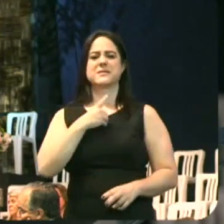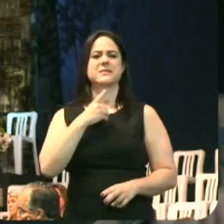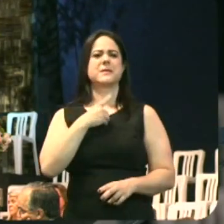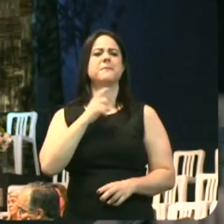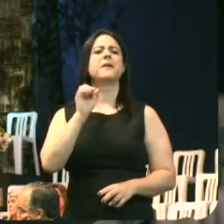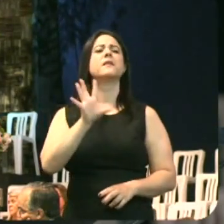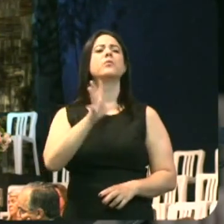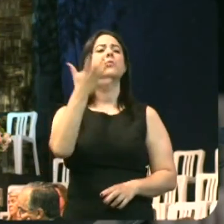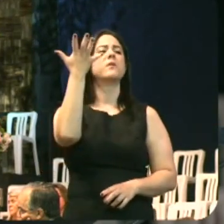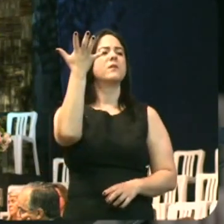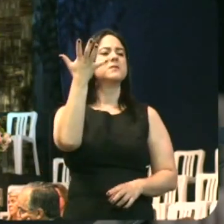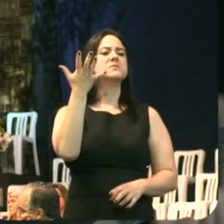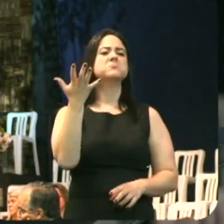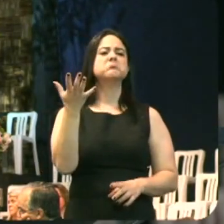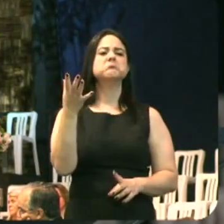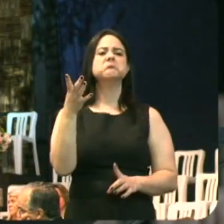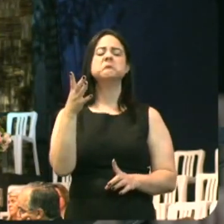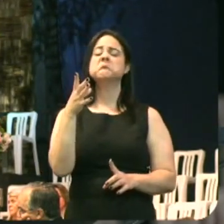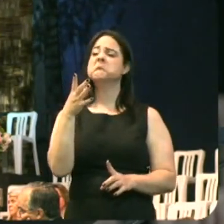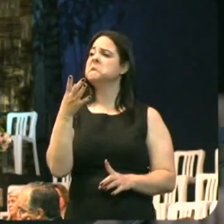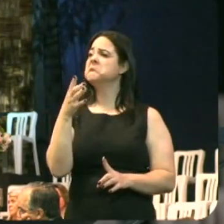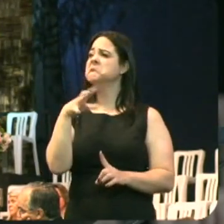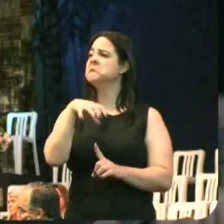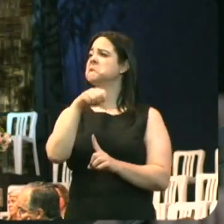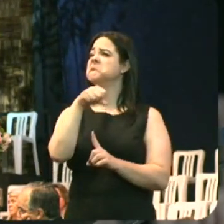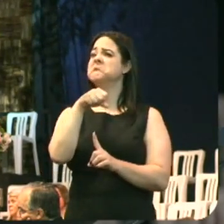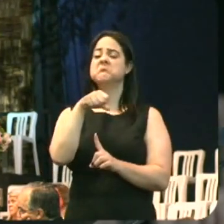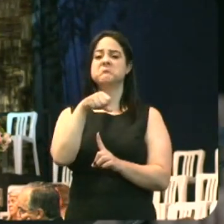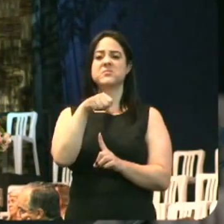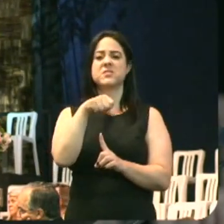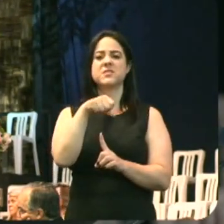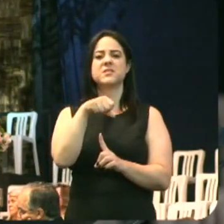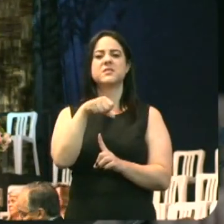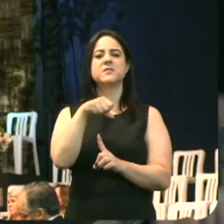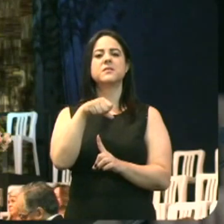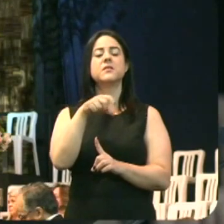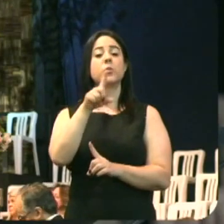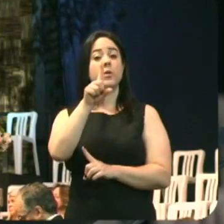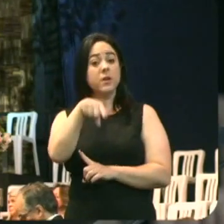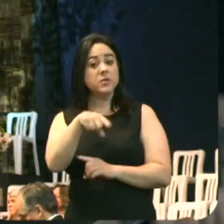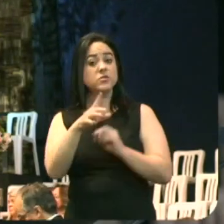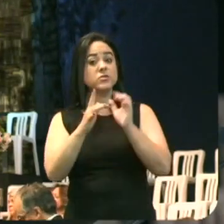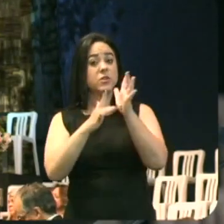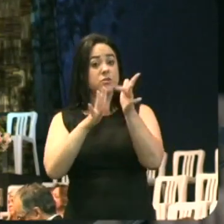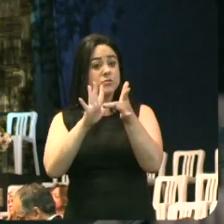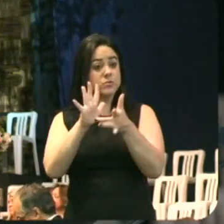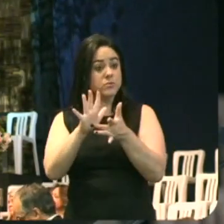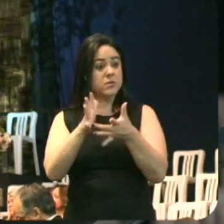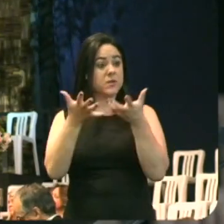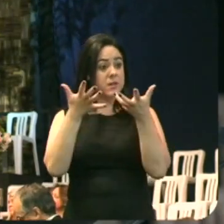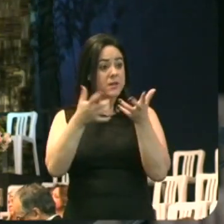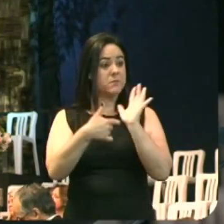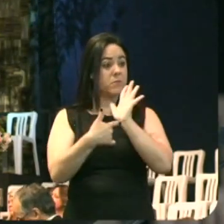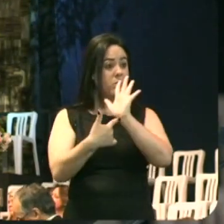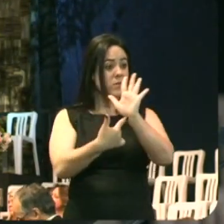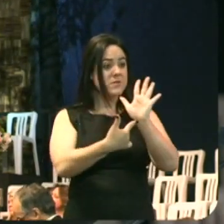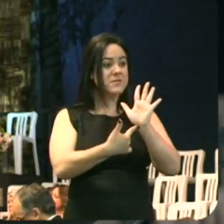está acontecendo na sua vida. E uma das missões de Jesus é fazer